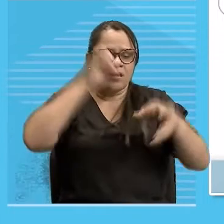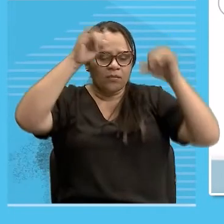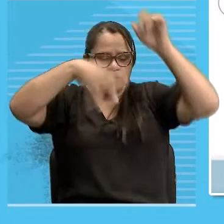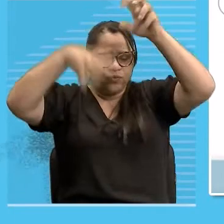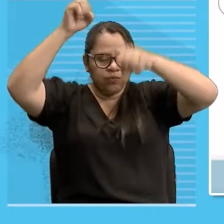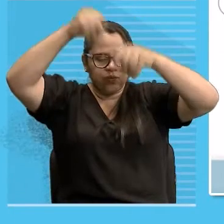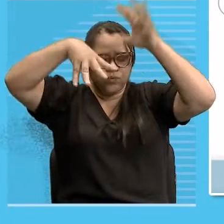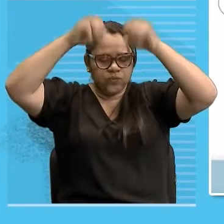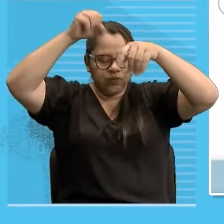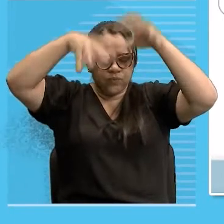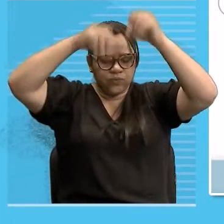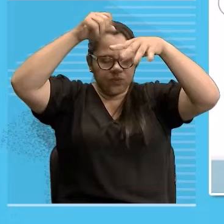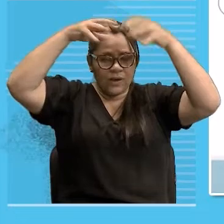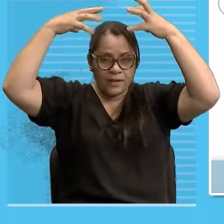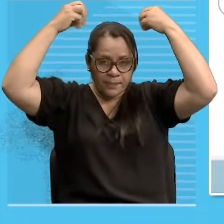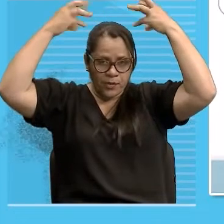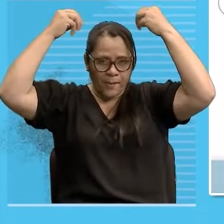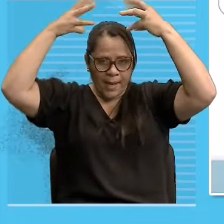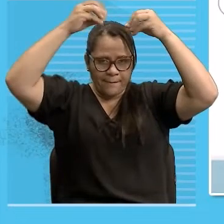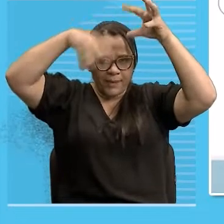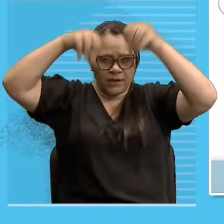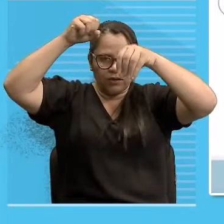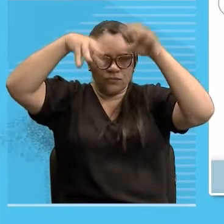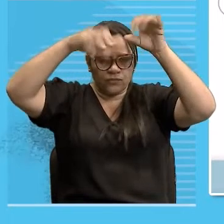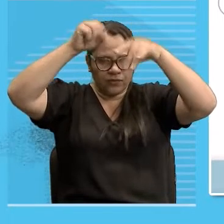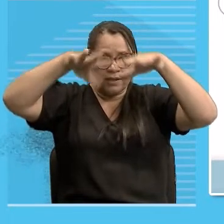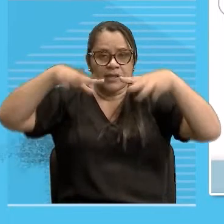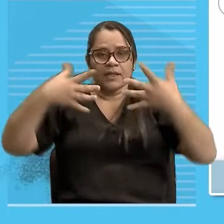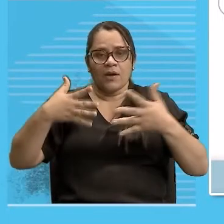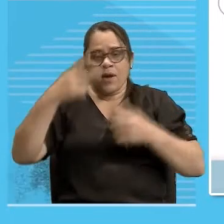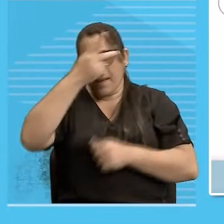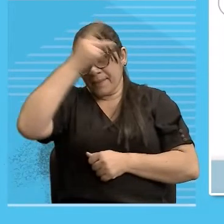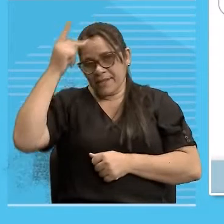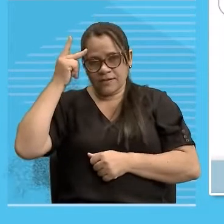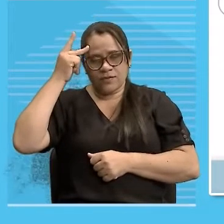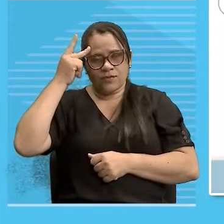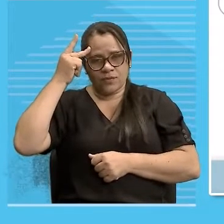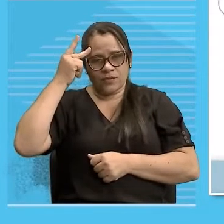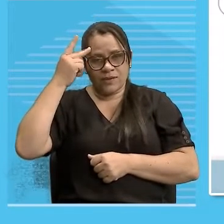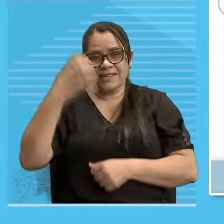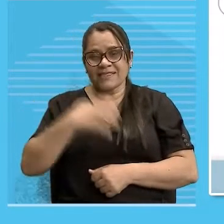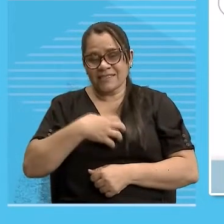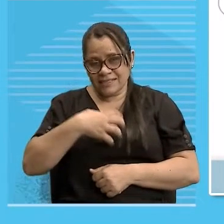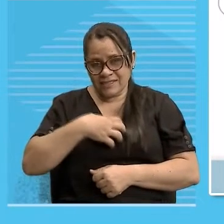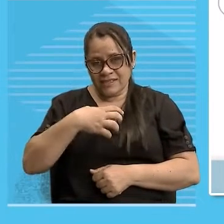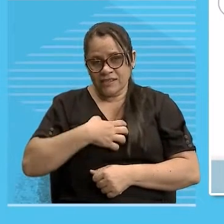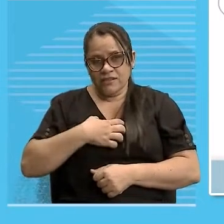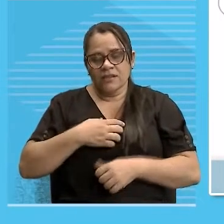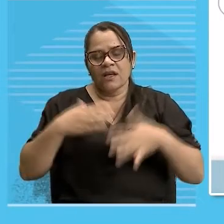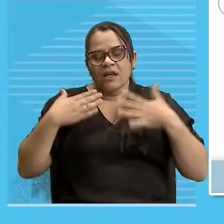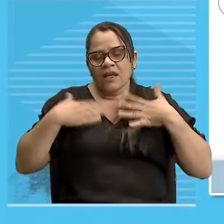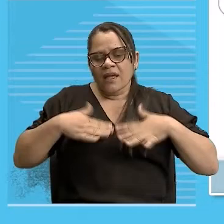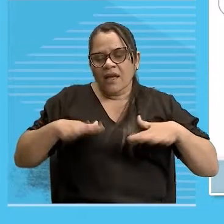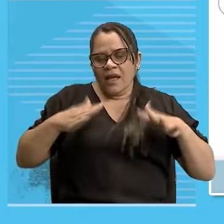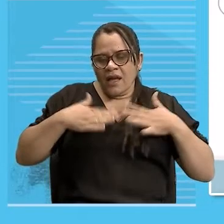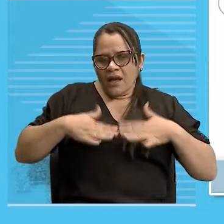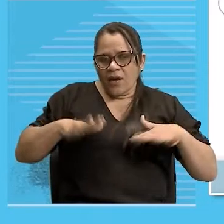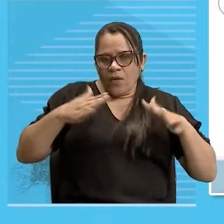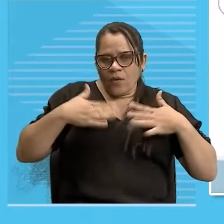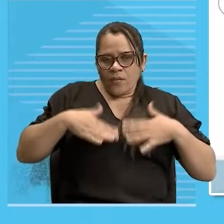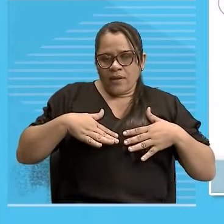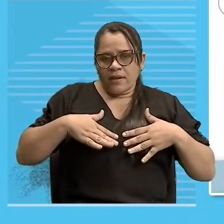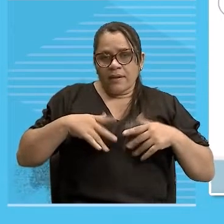bom. Ou seja, naquele momento a pessoa está se sentindo extremamente aliviada, né? Também o contrário